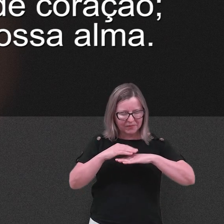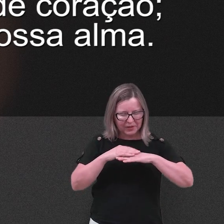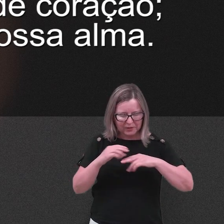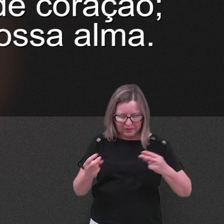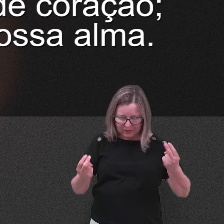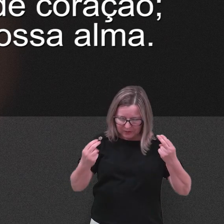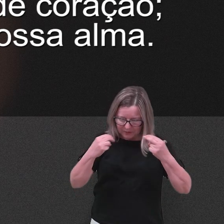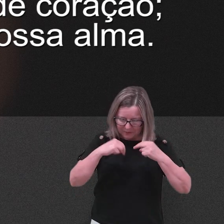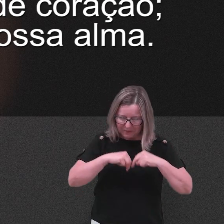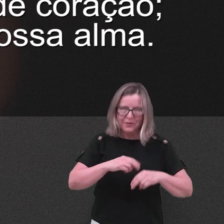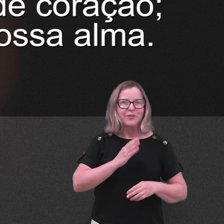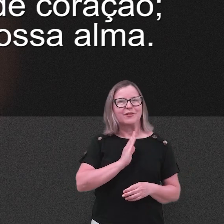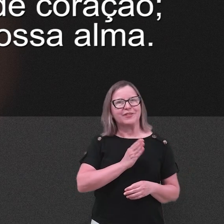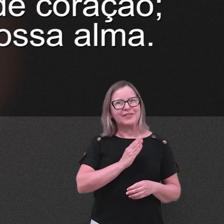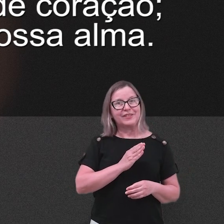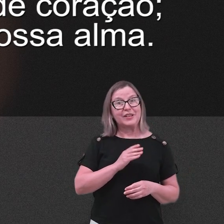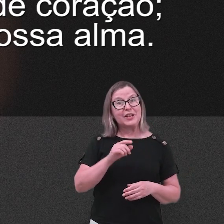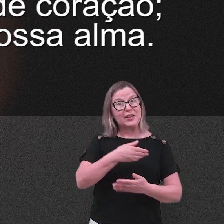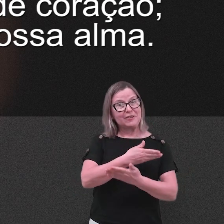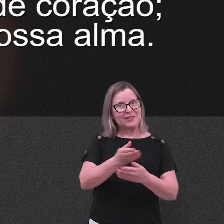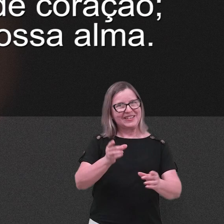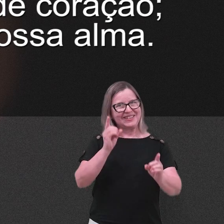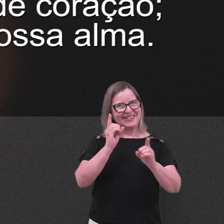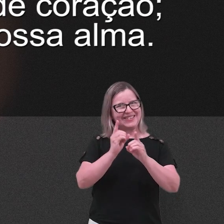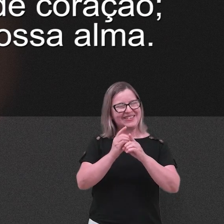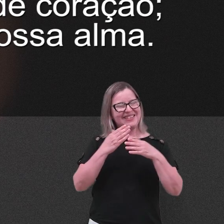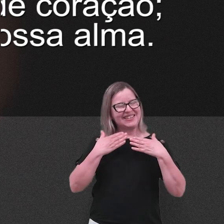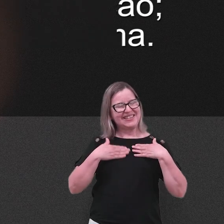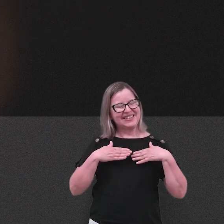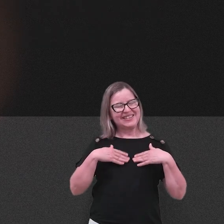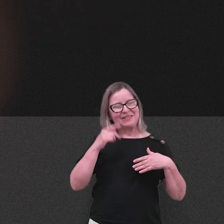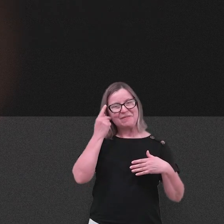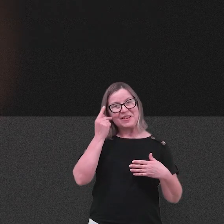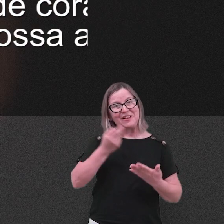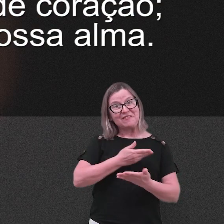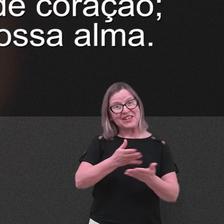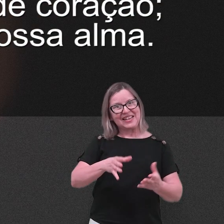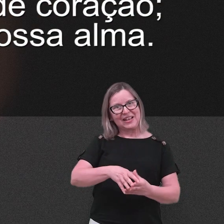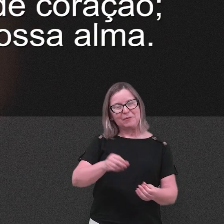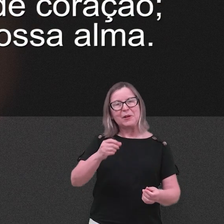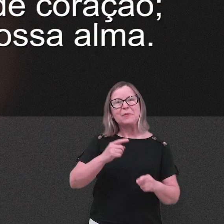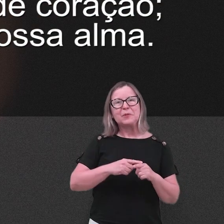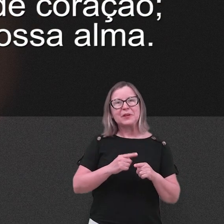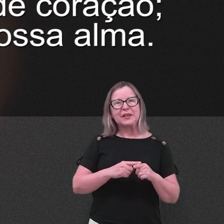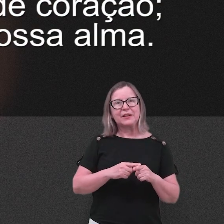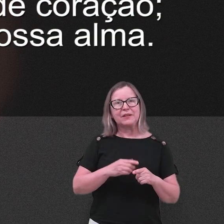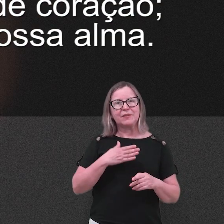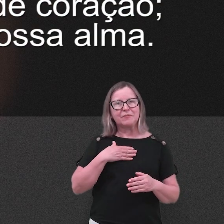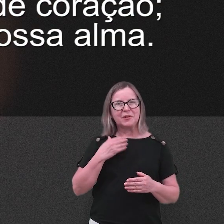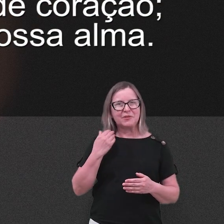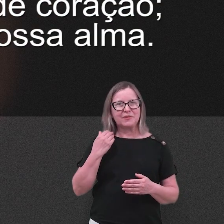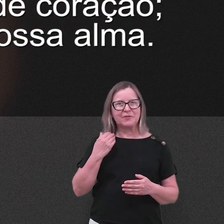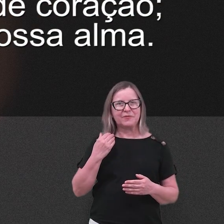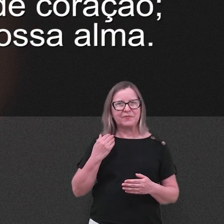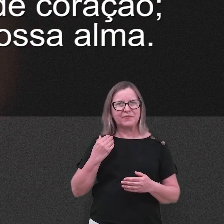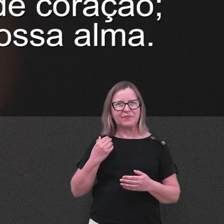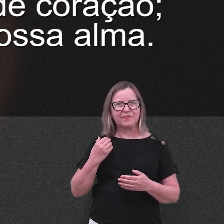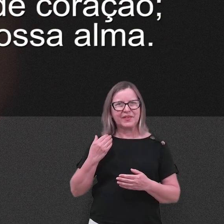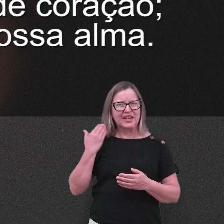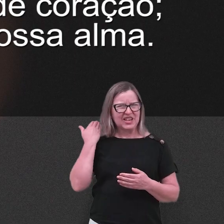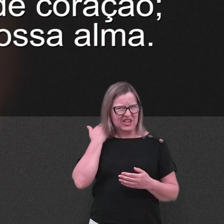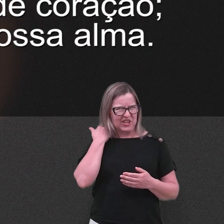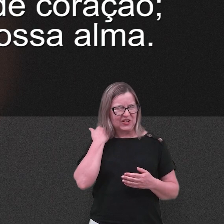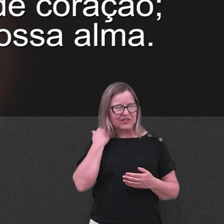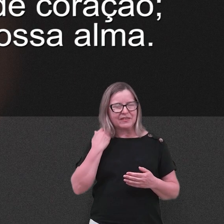humilde de coração, e achareis descanso para a vossa alma, porque o meu jugo é